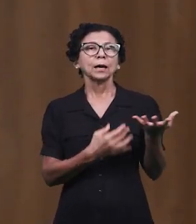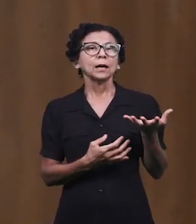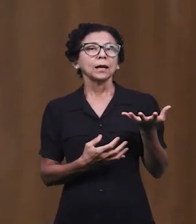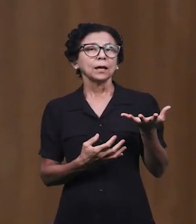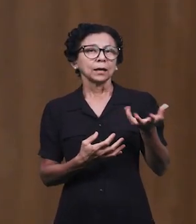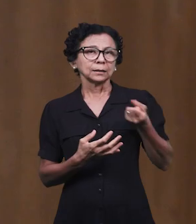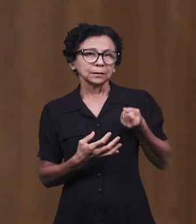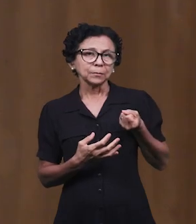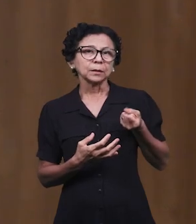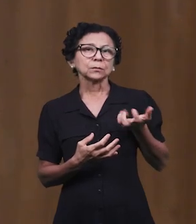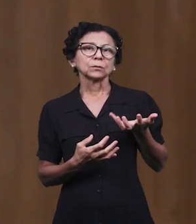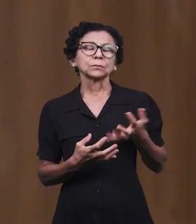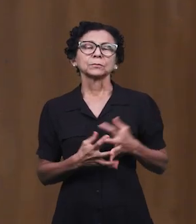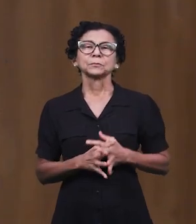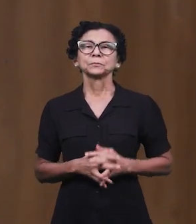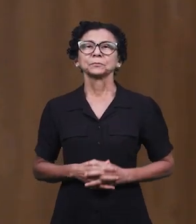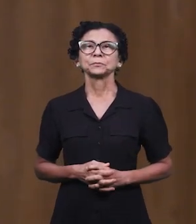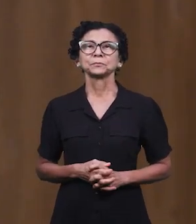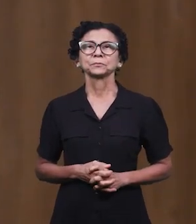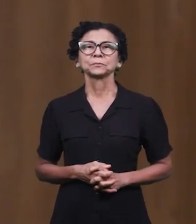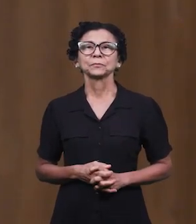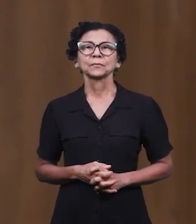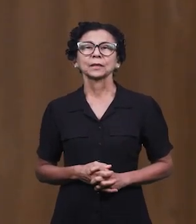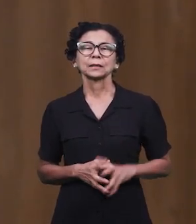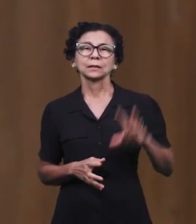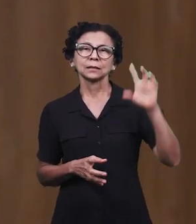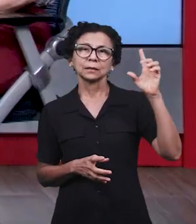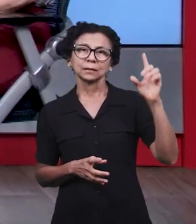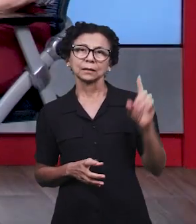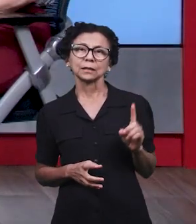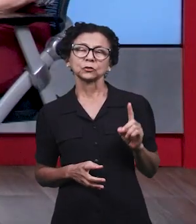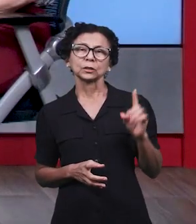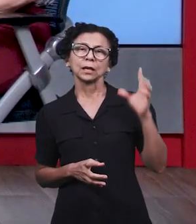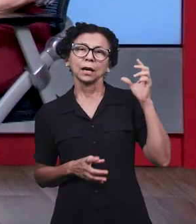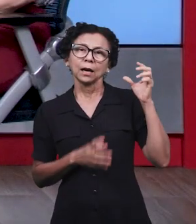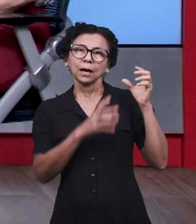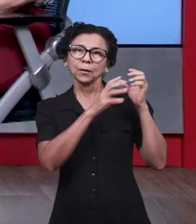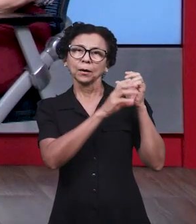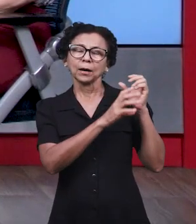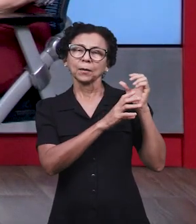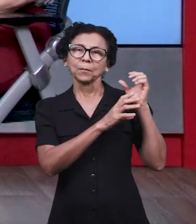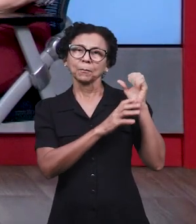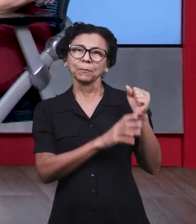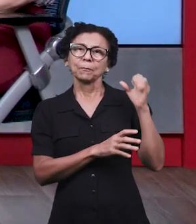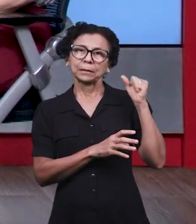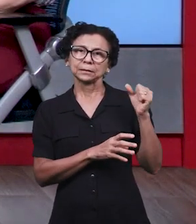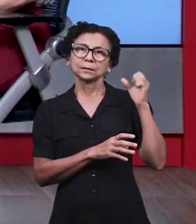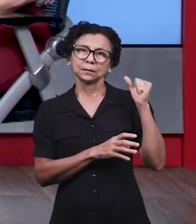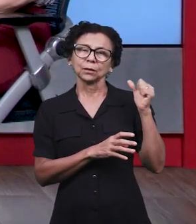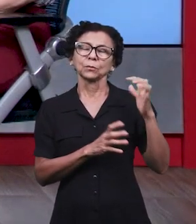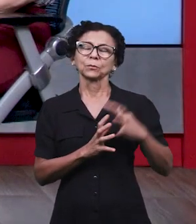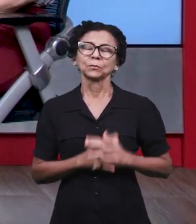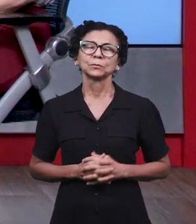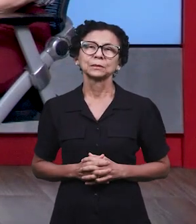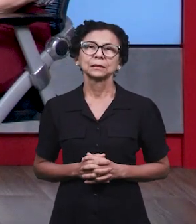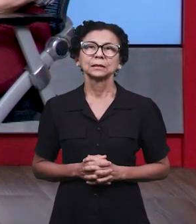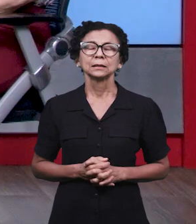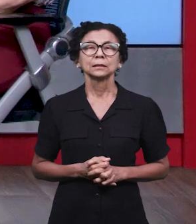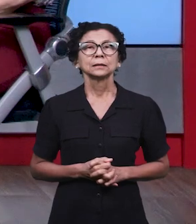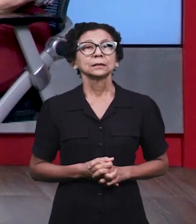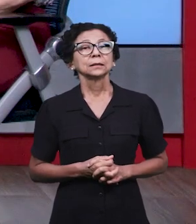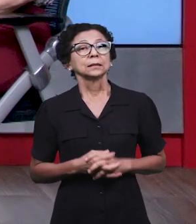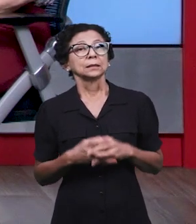benefício cessa, né? Porque o benefício era para ela. E no caso, quando é criança, o benefício não é para a mãe que parou de trabalhar.